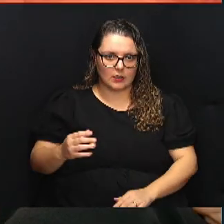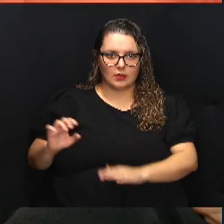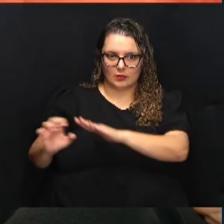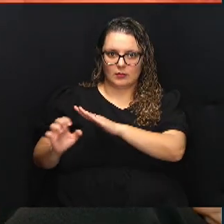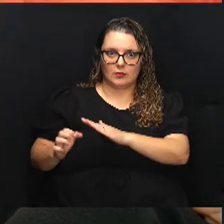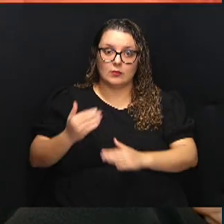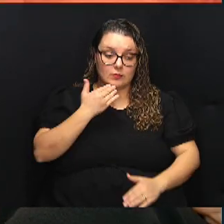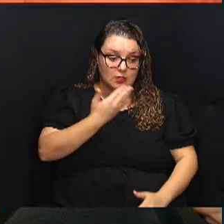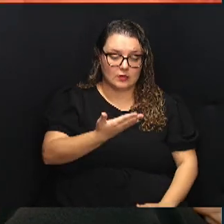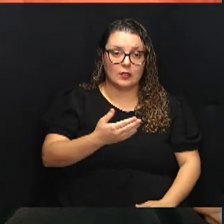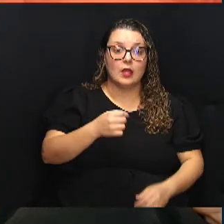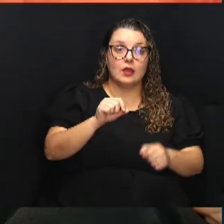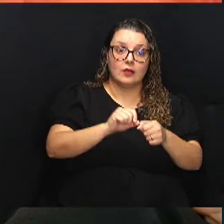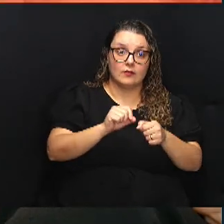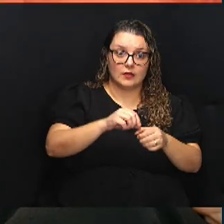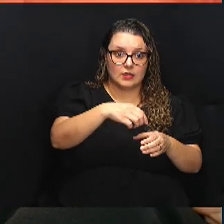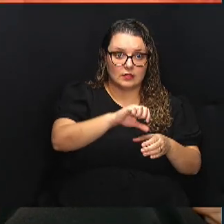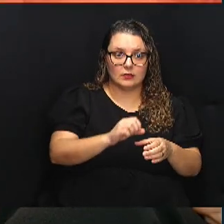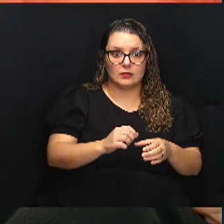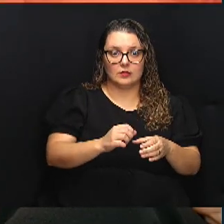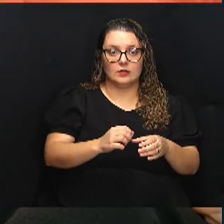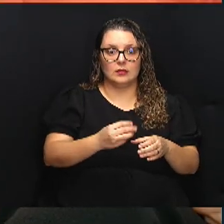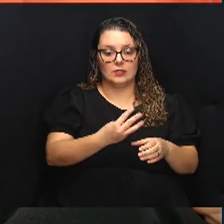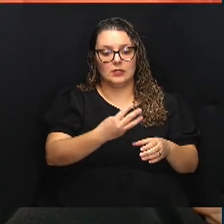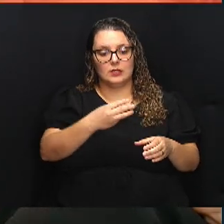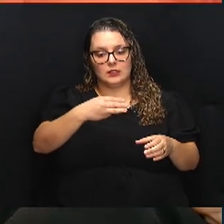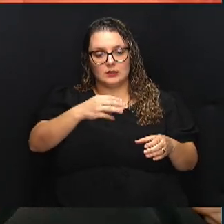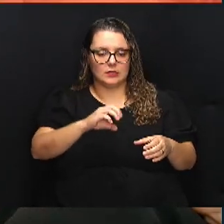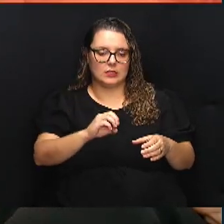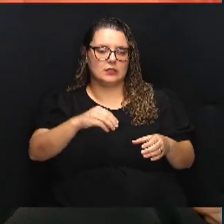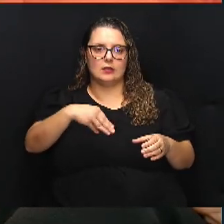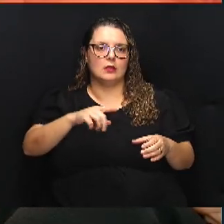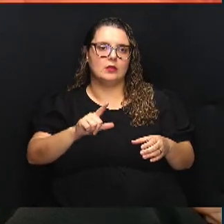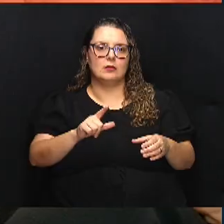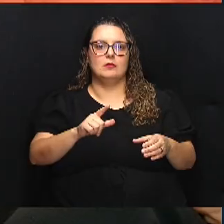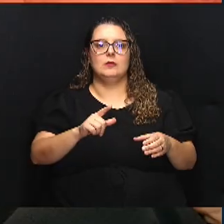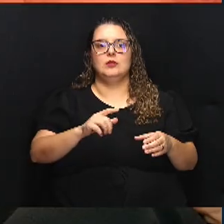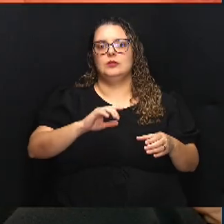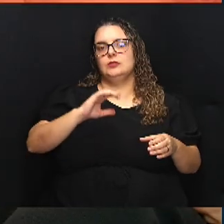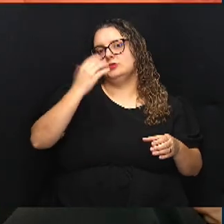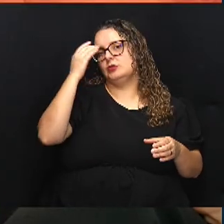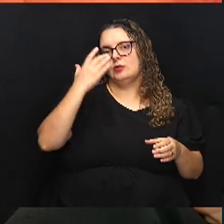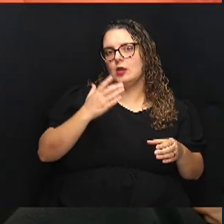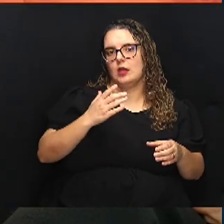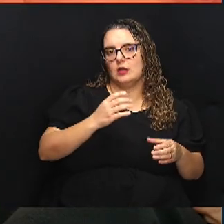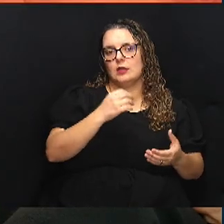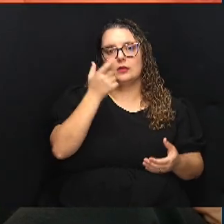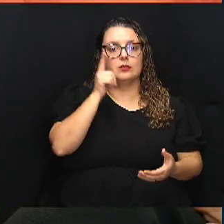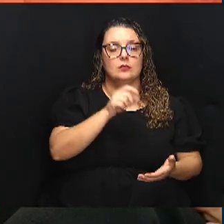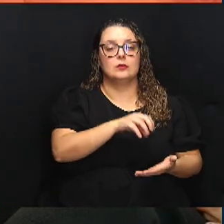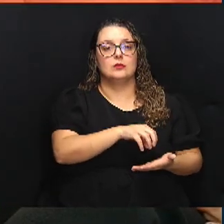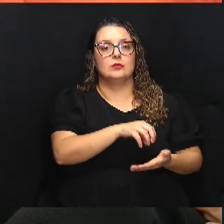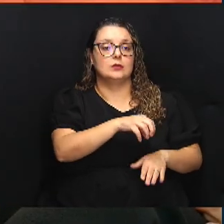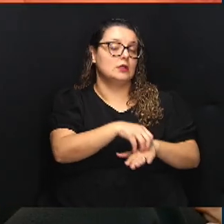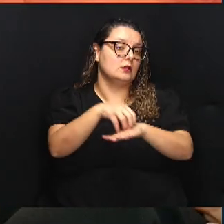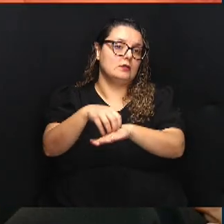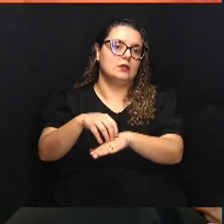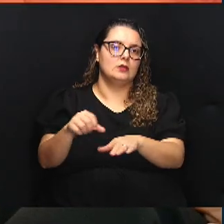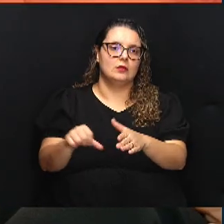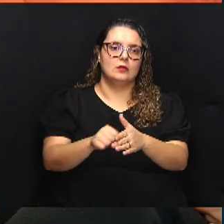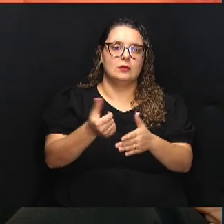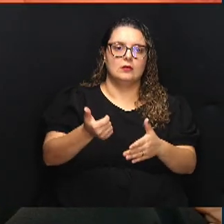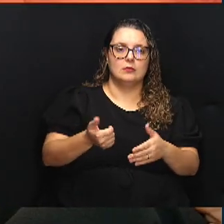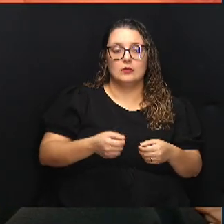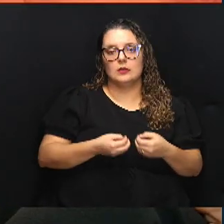uma latinha que aguente 300 ml de refrigerante que eu consiga transportar. A sua primeira entrega, em vez de você ficar